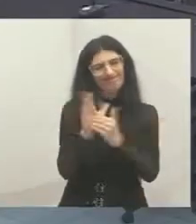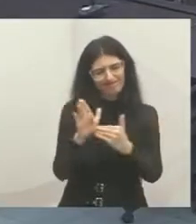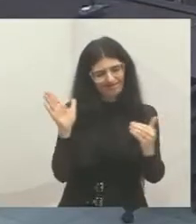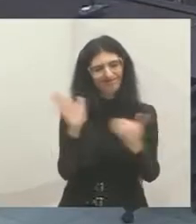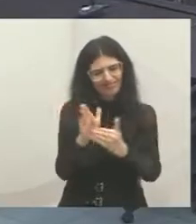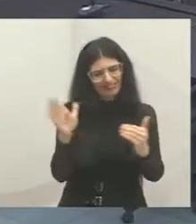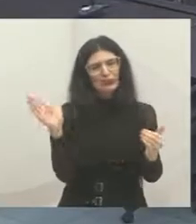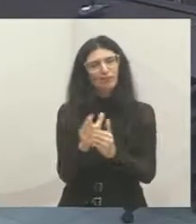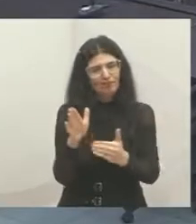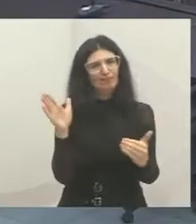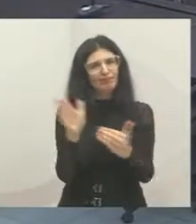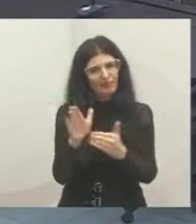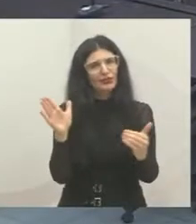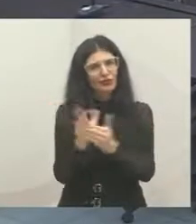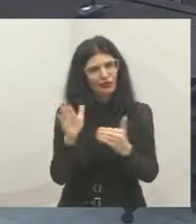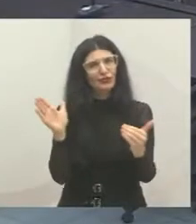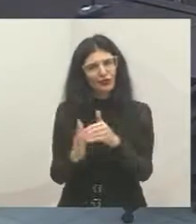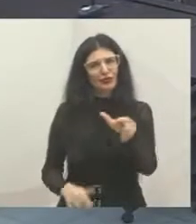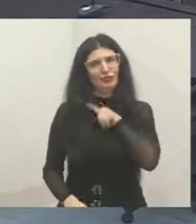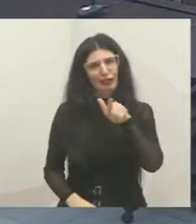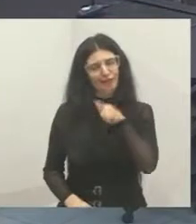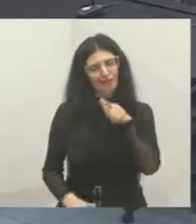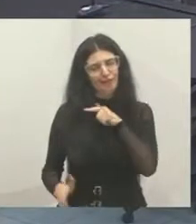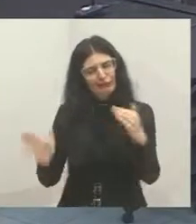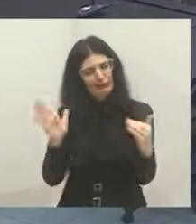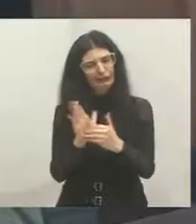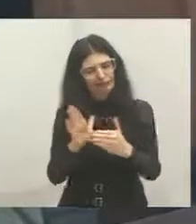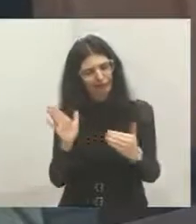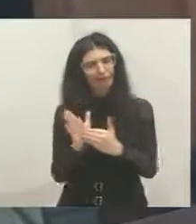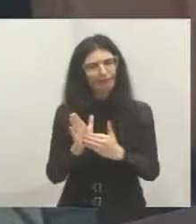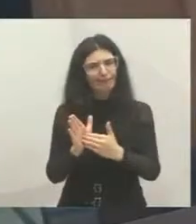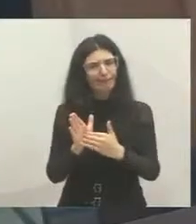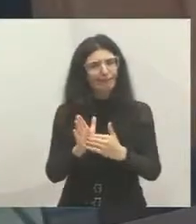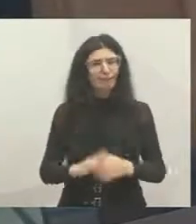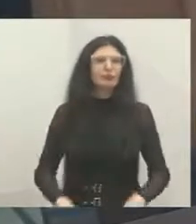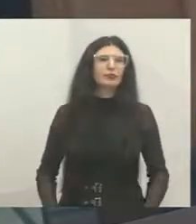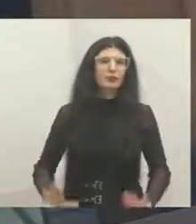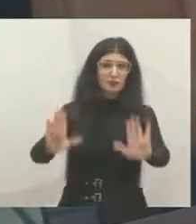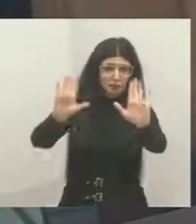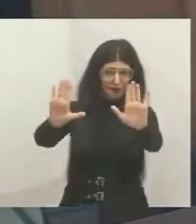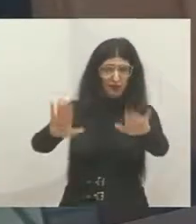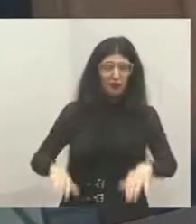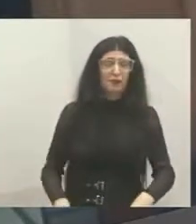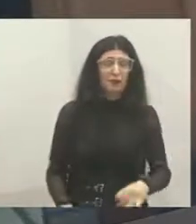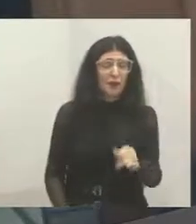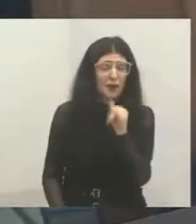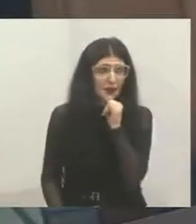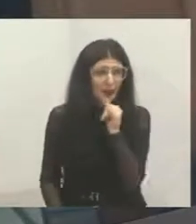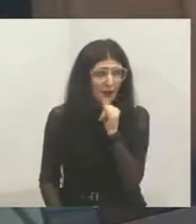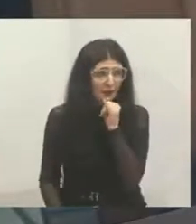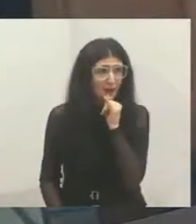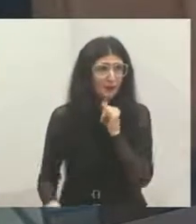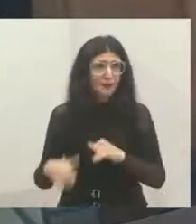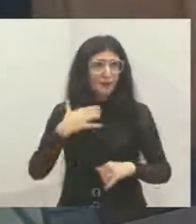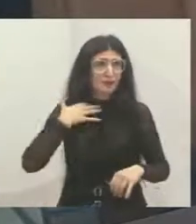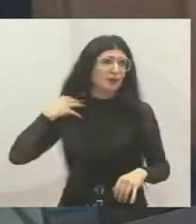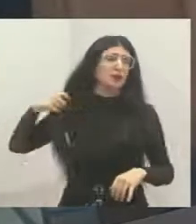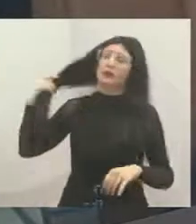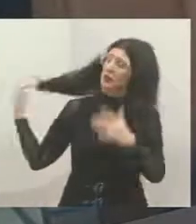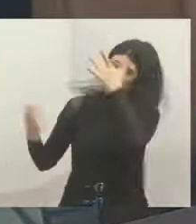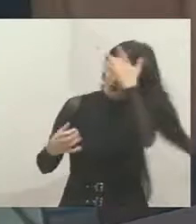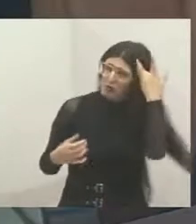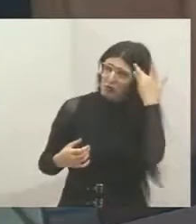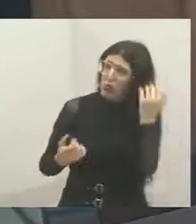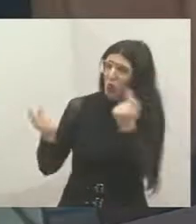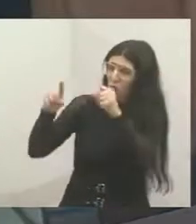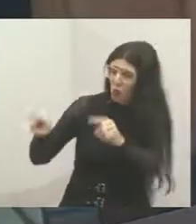desse pensamento, daí já entra uma questão, por exemplo, se vai entrar no quadro de servidor, na